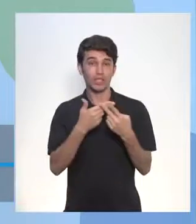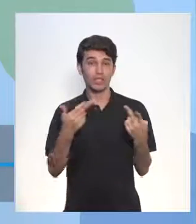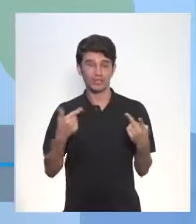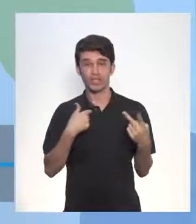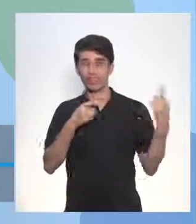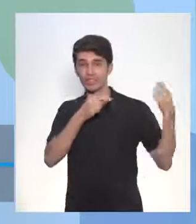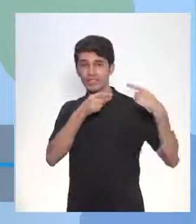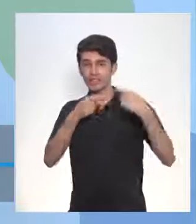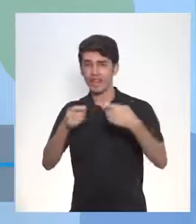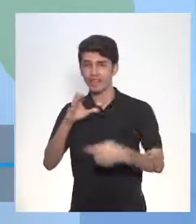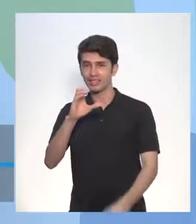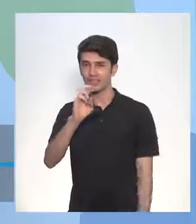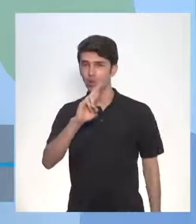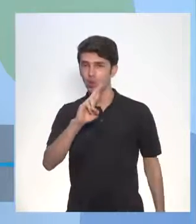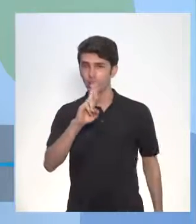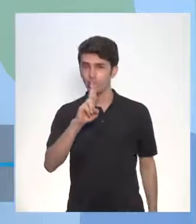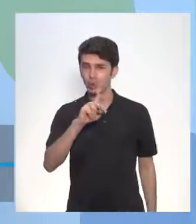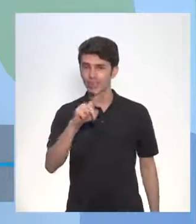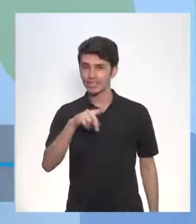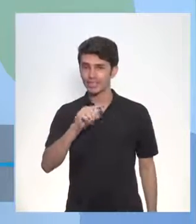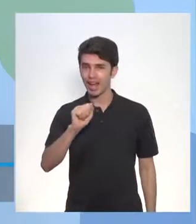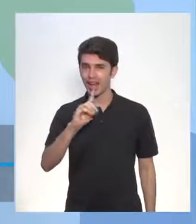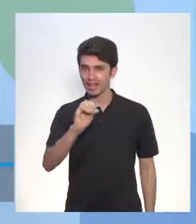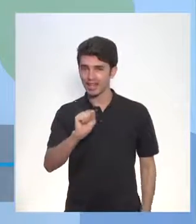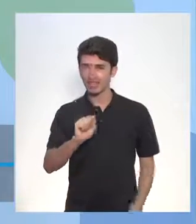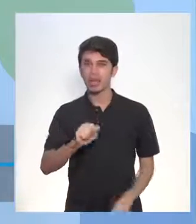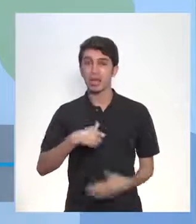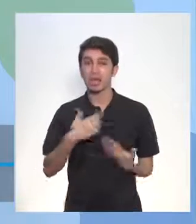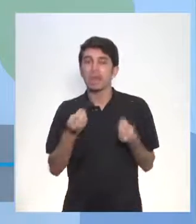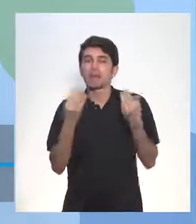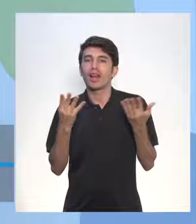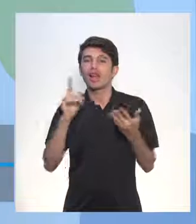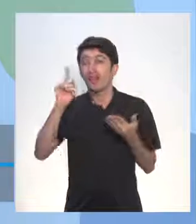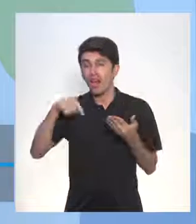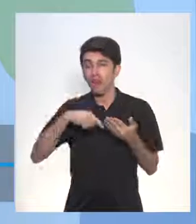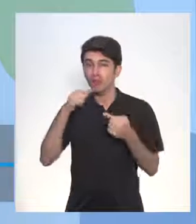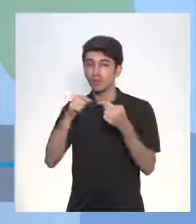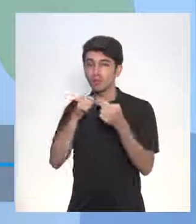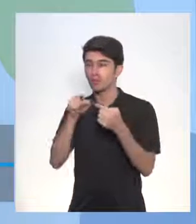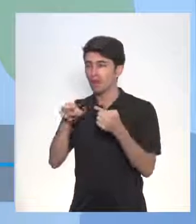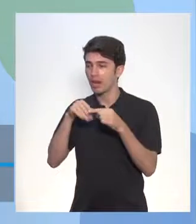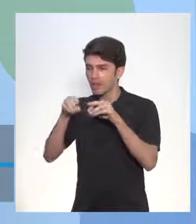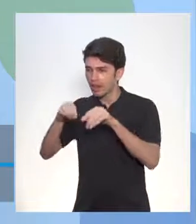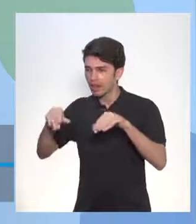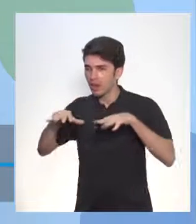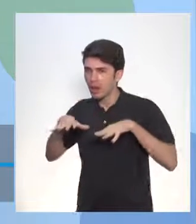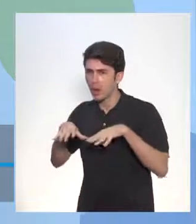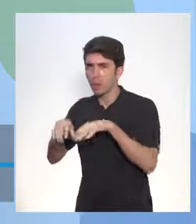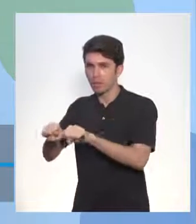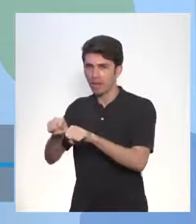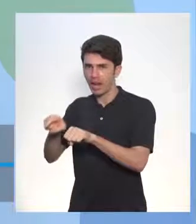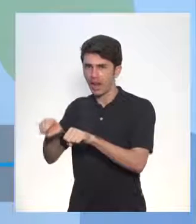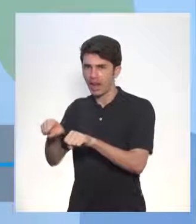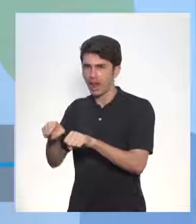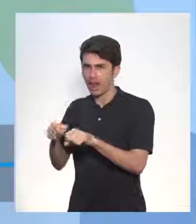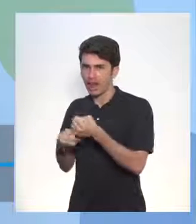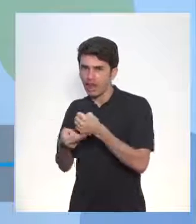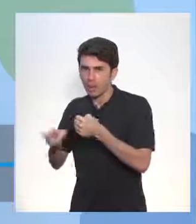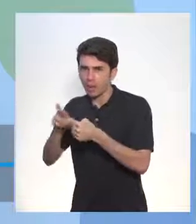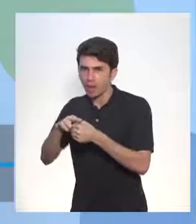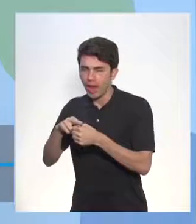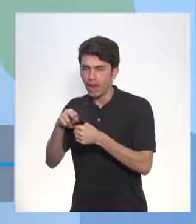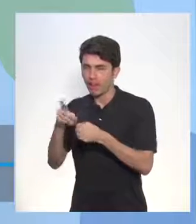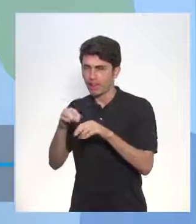a gente entender? A briga pelas cruzadas era para recuperar a Terra Santa da mão dos infiéis? Não. Era uma busca por